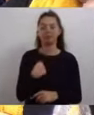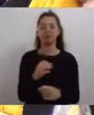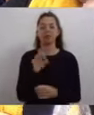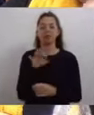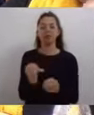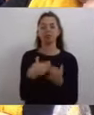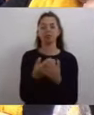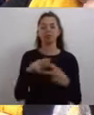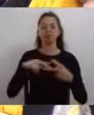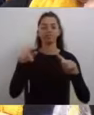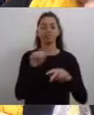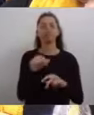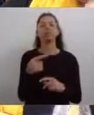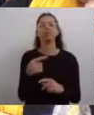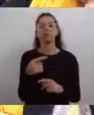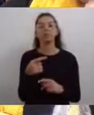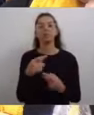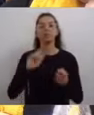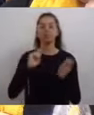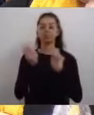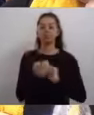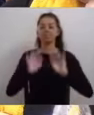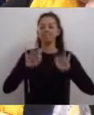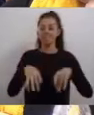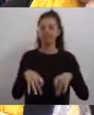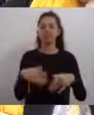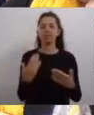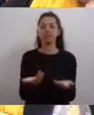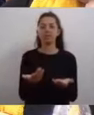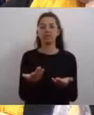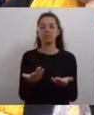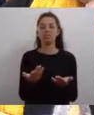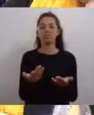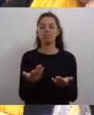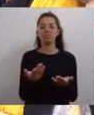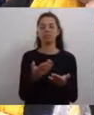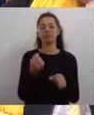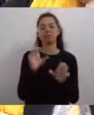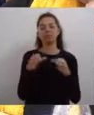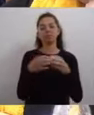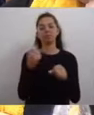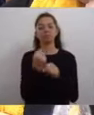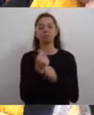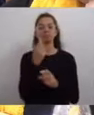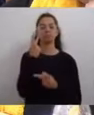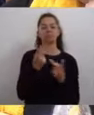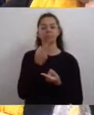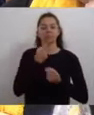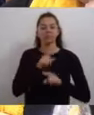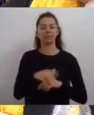estivesse finalizada a reestruturação, fosse novamente solicitado um parecer à Comissão de Trabalhadores. Sugestão essa que, na reunião,